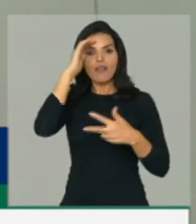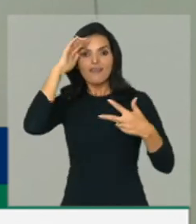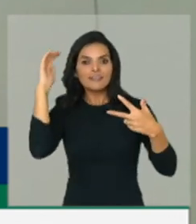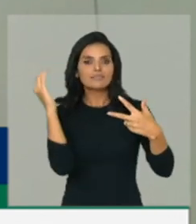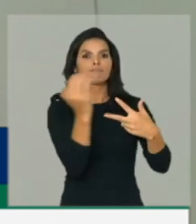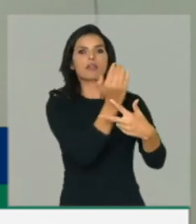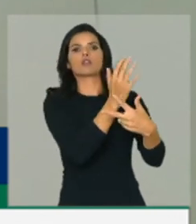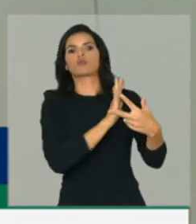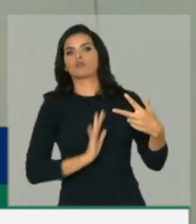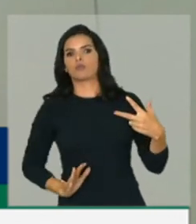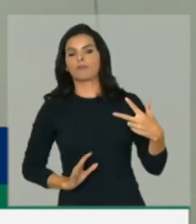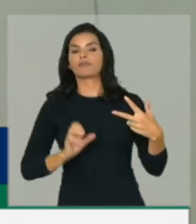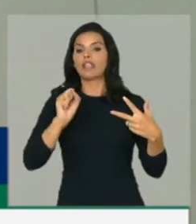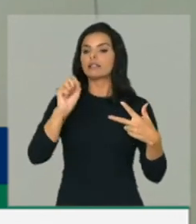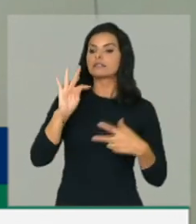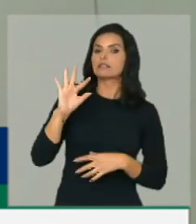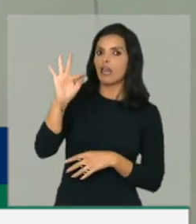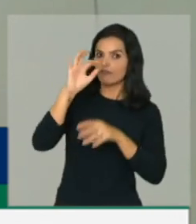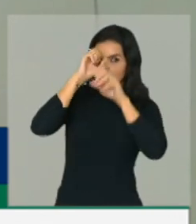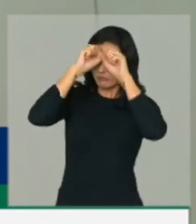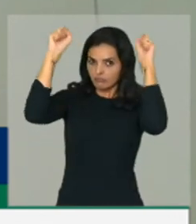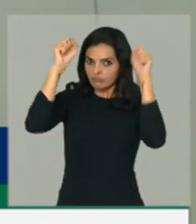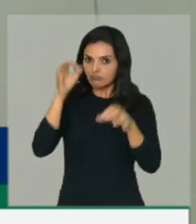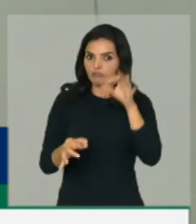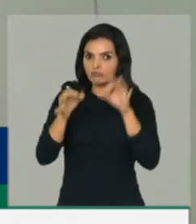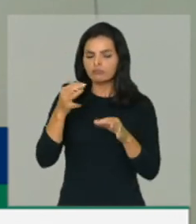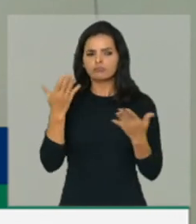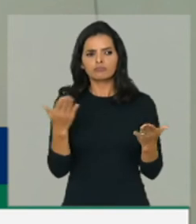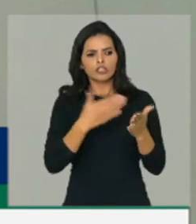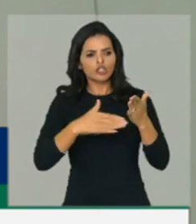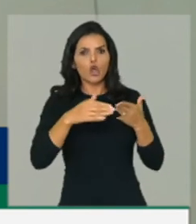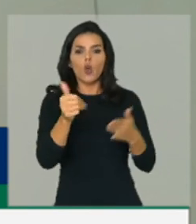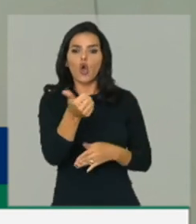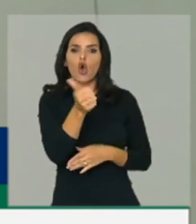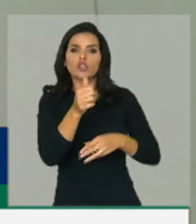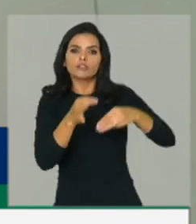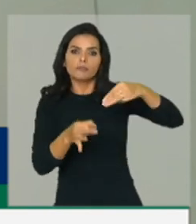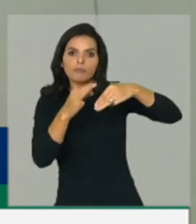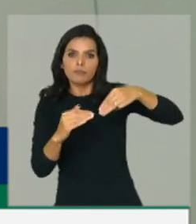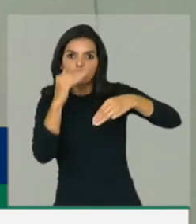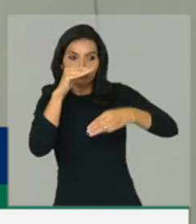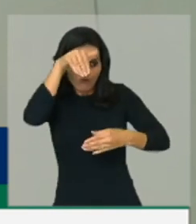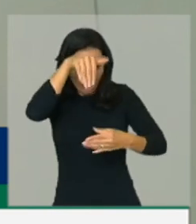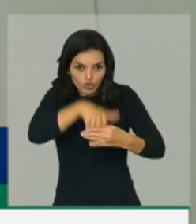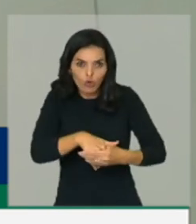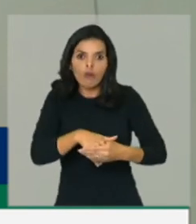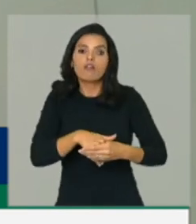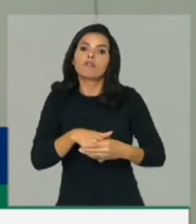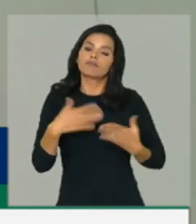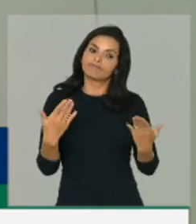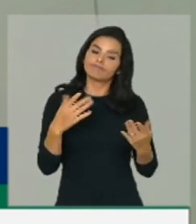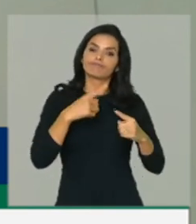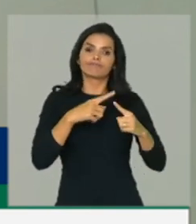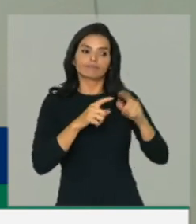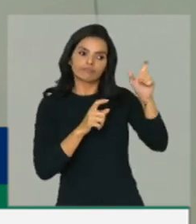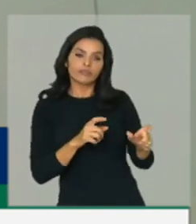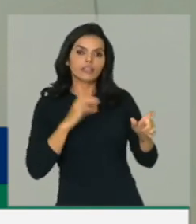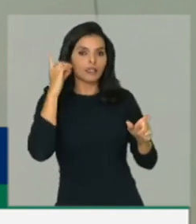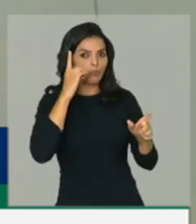E quando o Supremo Tribunal Federal entende por unanimidade que o parlamentar cometeu um